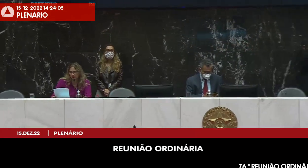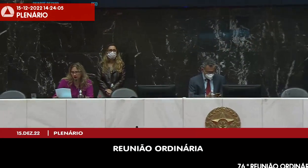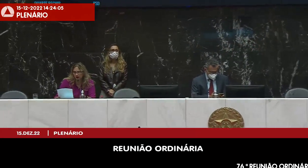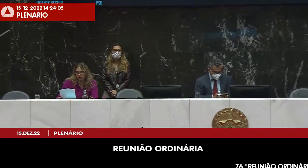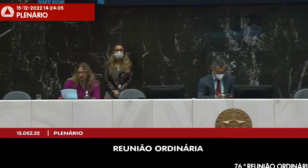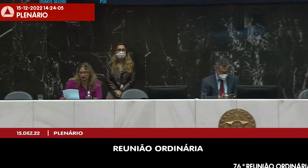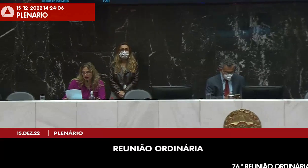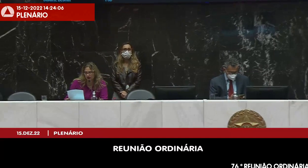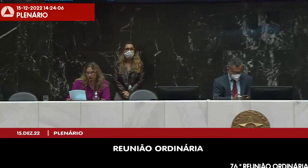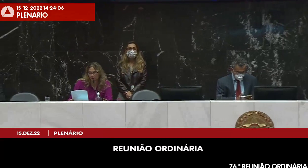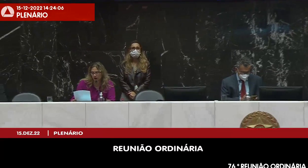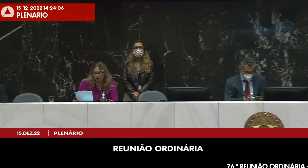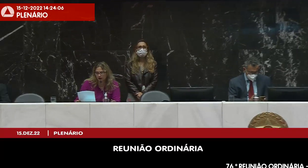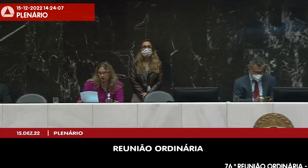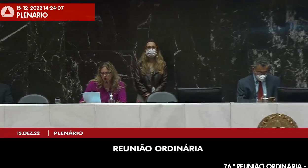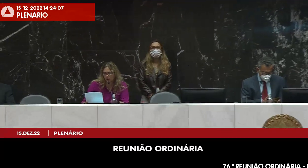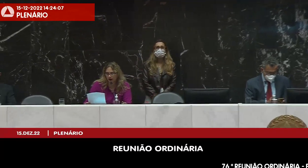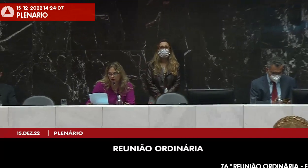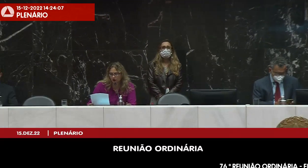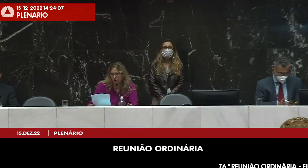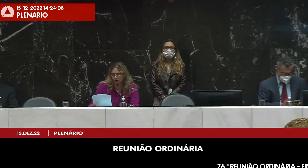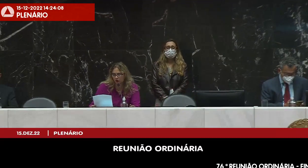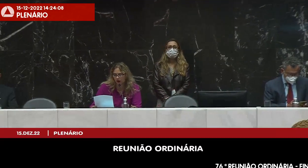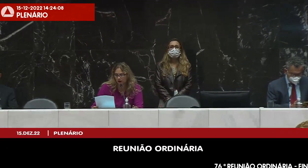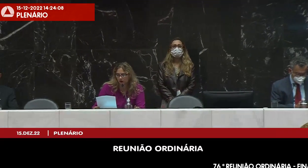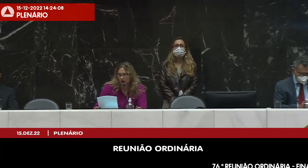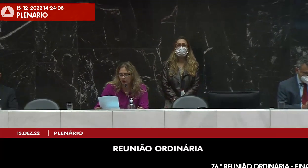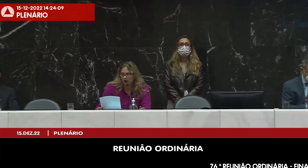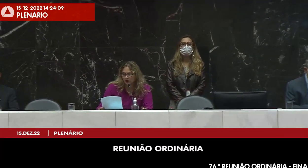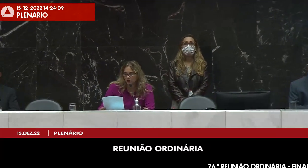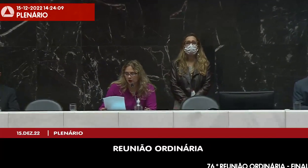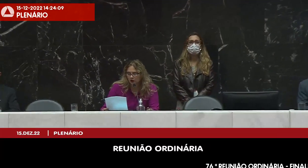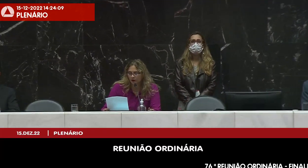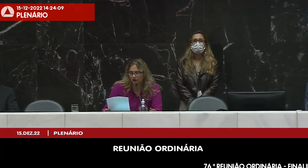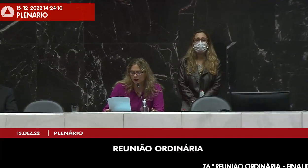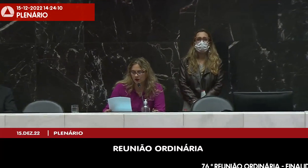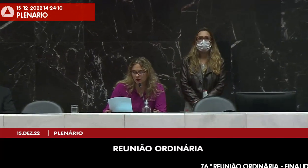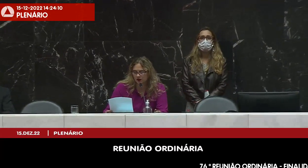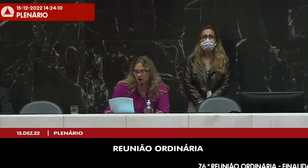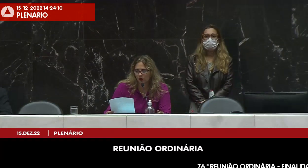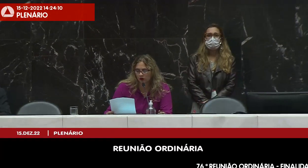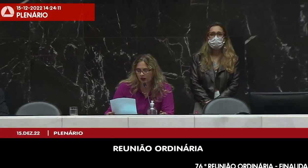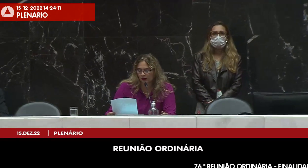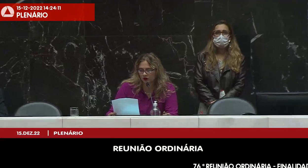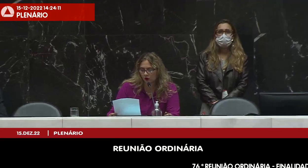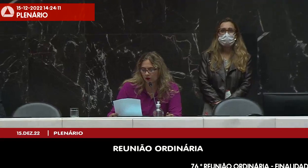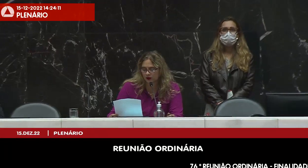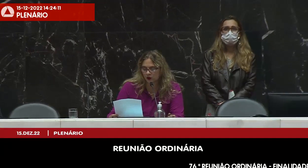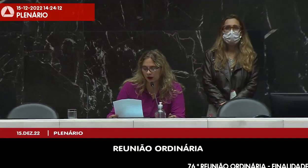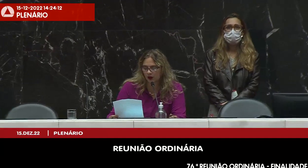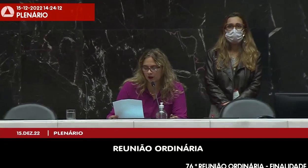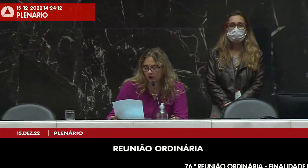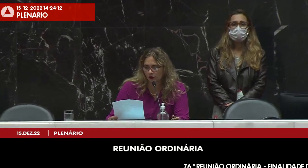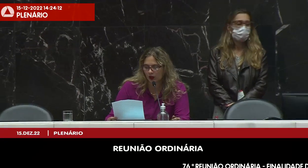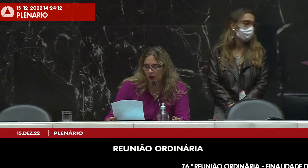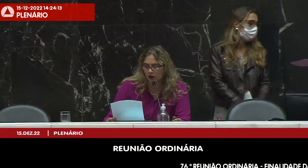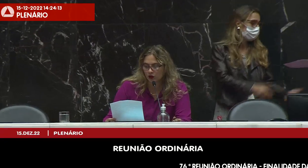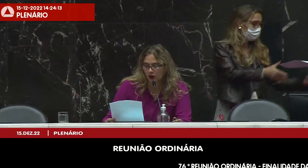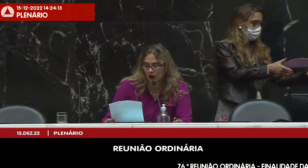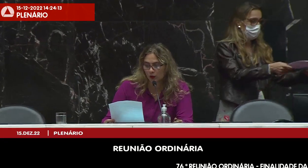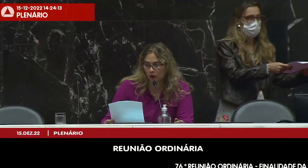que altera a lei 15.424 de 2004 que dispõe sobre a fixação a contagem a cobrança e o pagamento